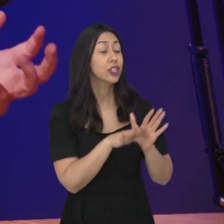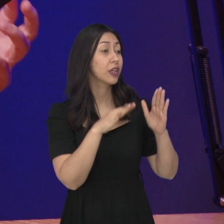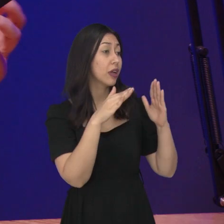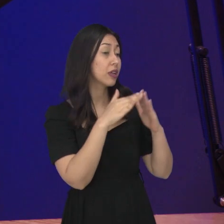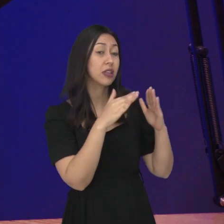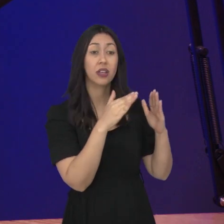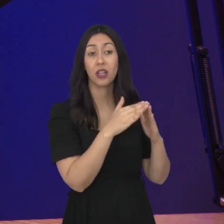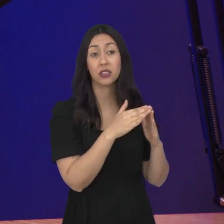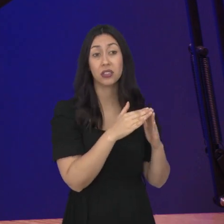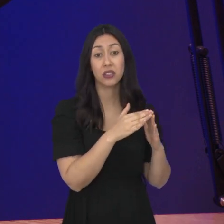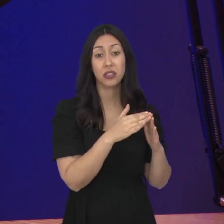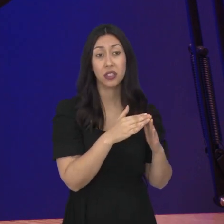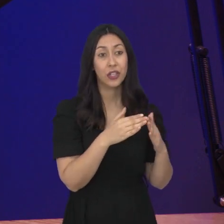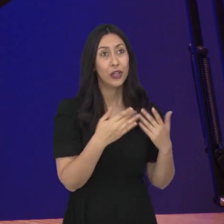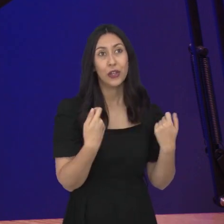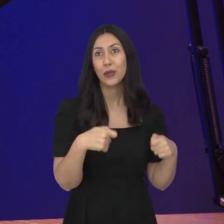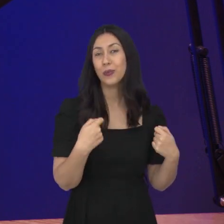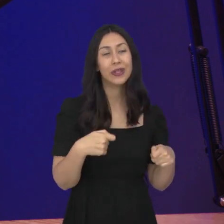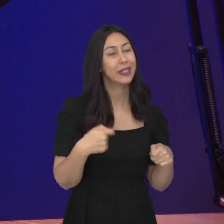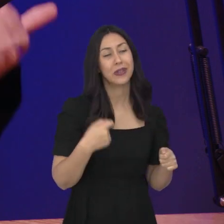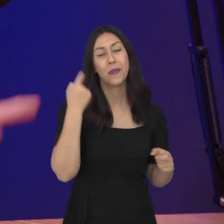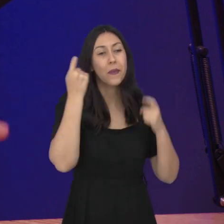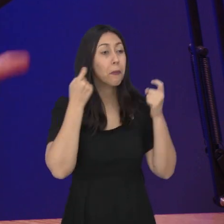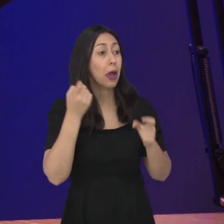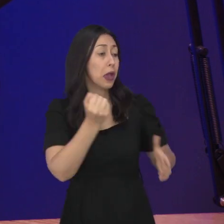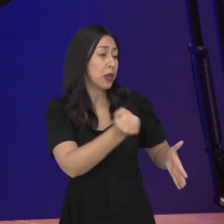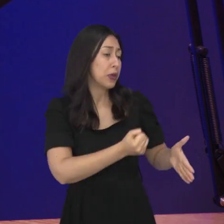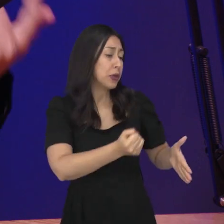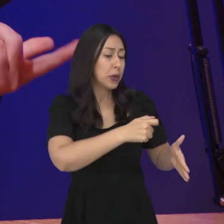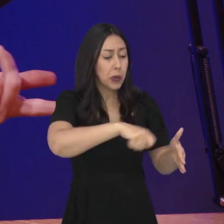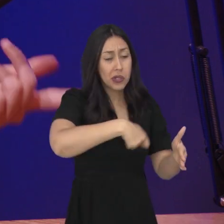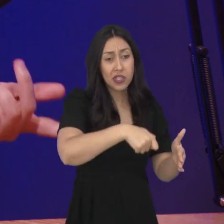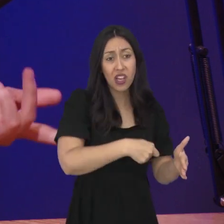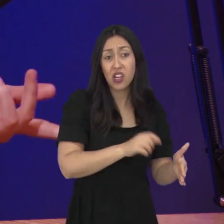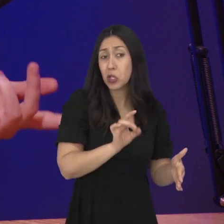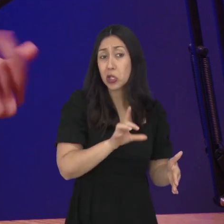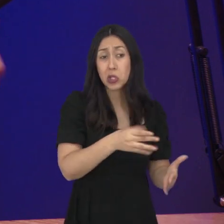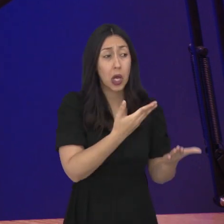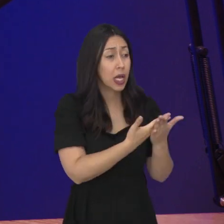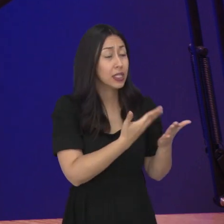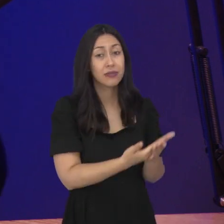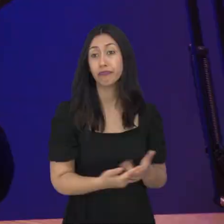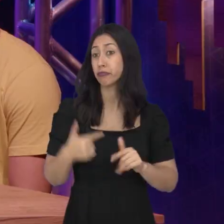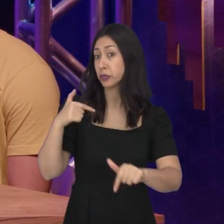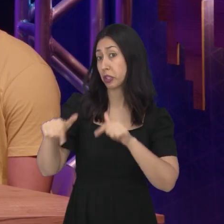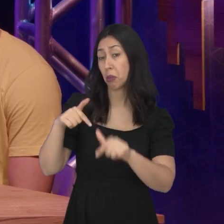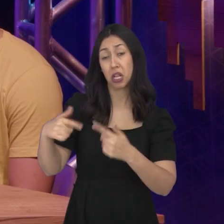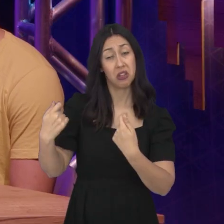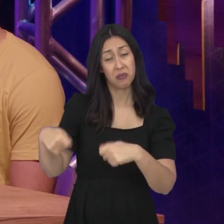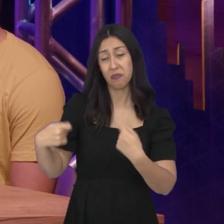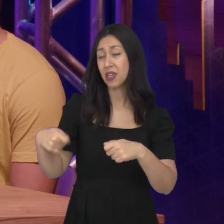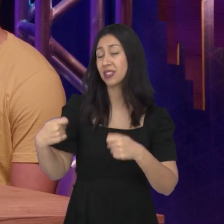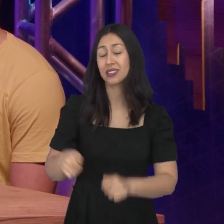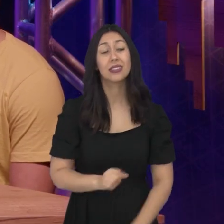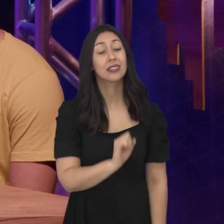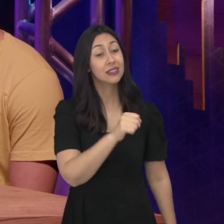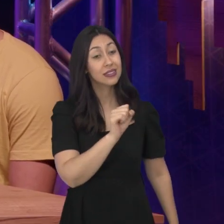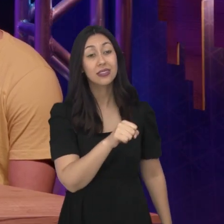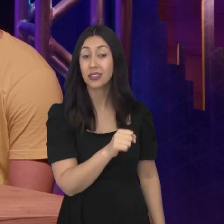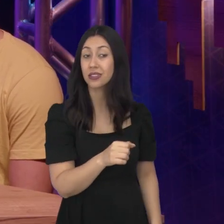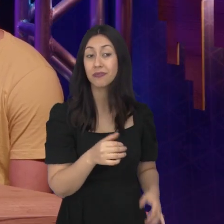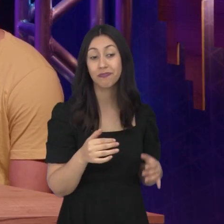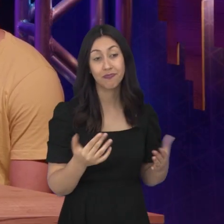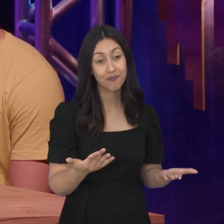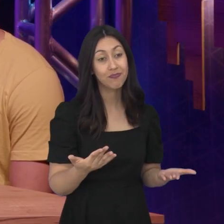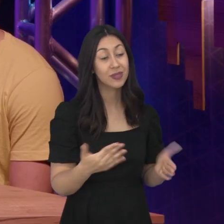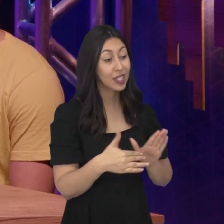casa, não vai se preocupar com comida, ela vai ter o tempo ali para estudar tranquilo, Não diferente. precisa trabalhar e tal. Exato.